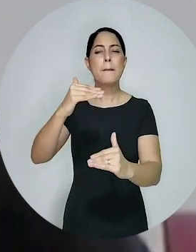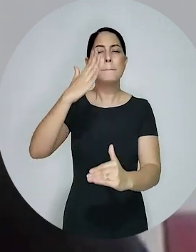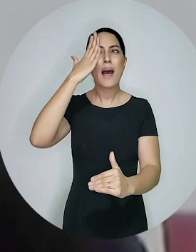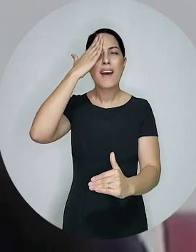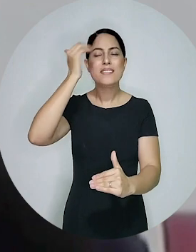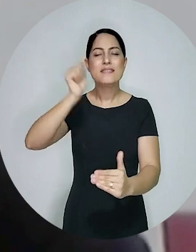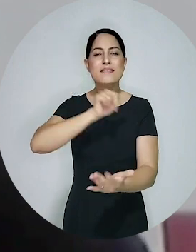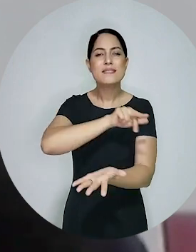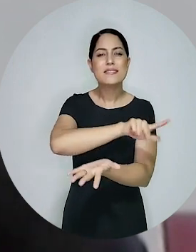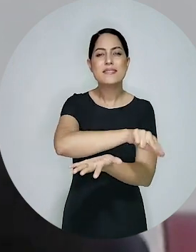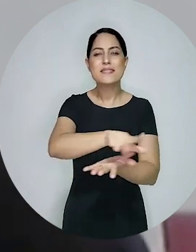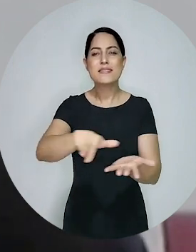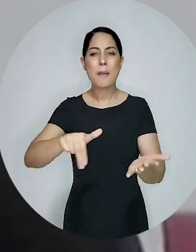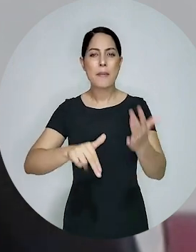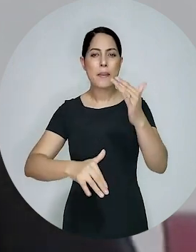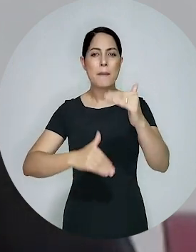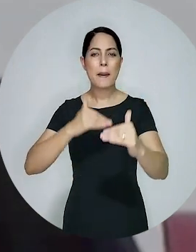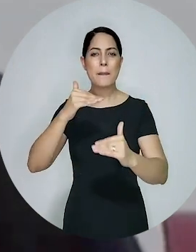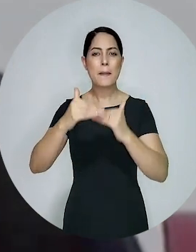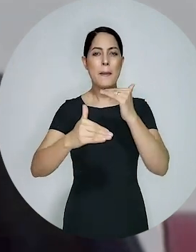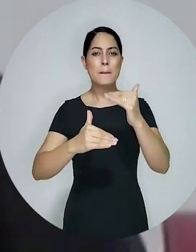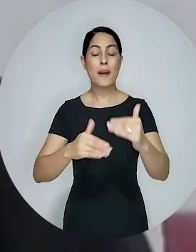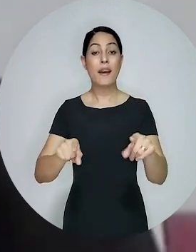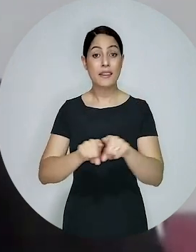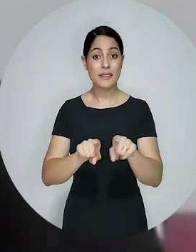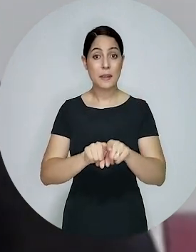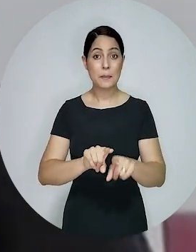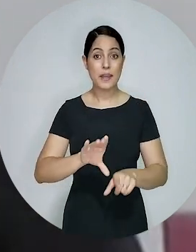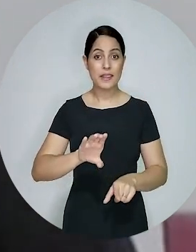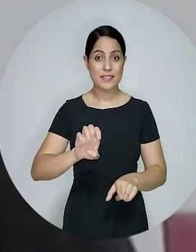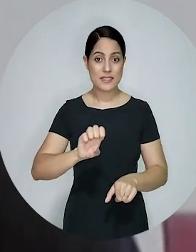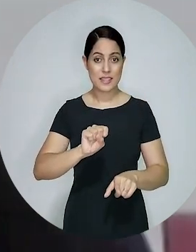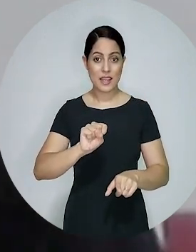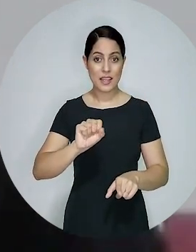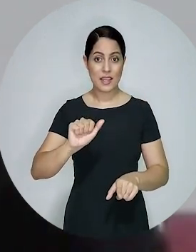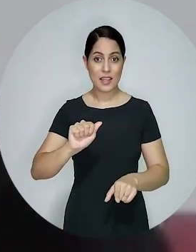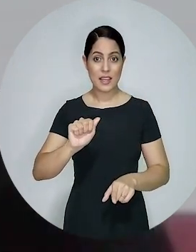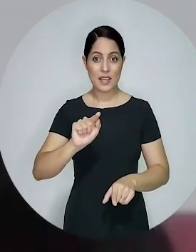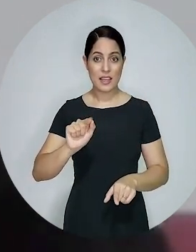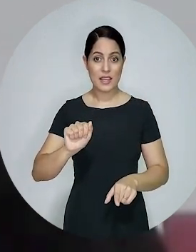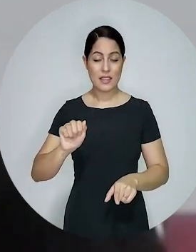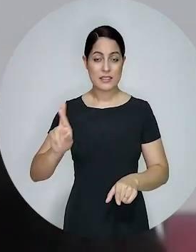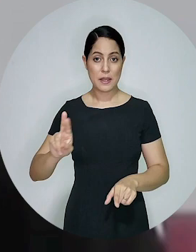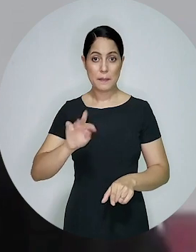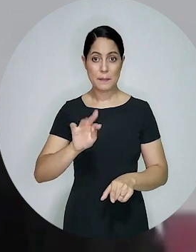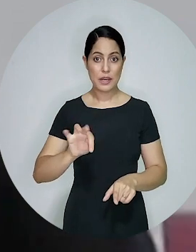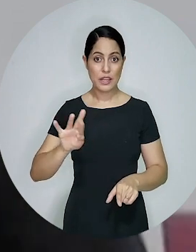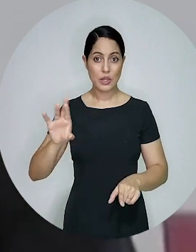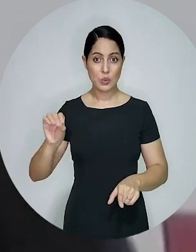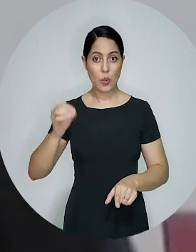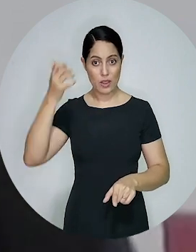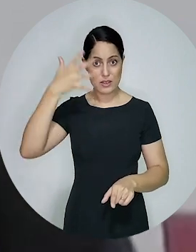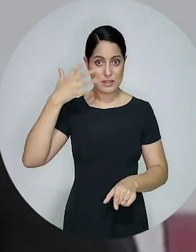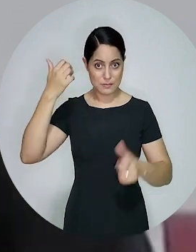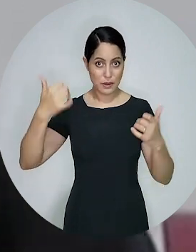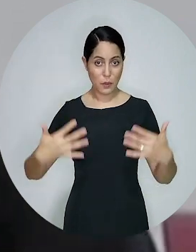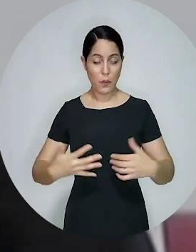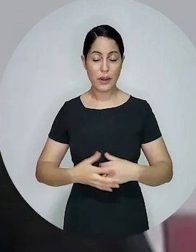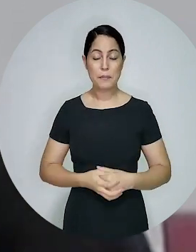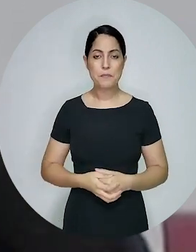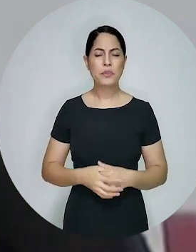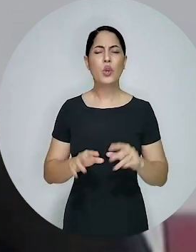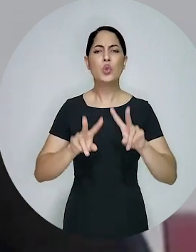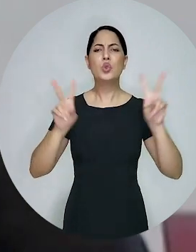construir saberes, construir quereres, como disse César Brito, e nesses